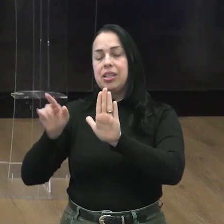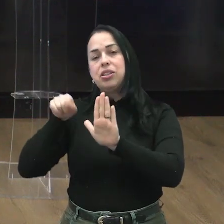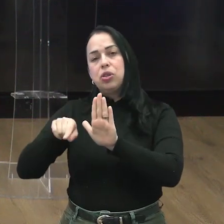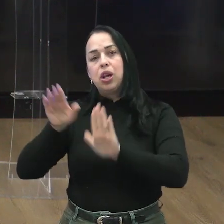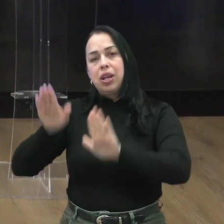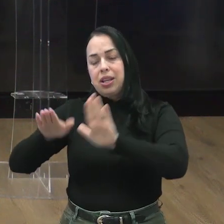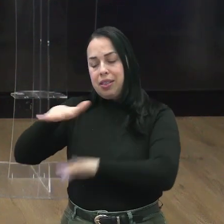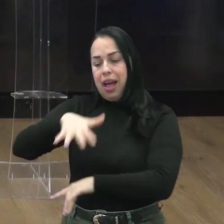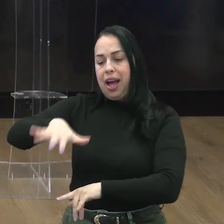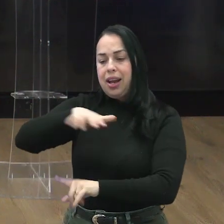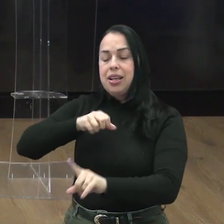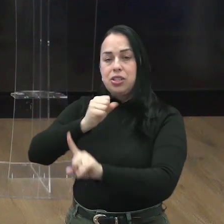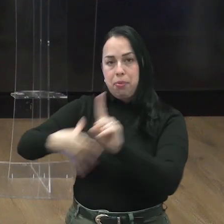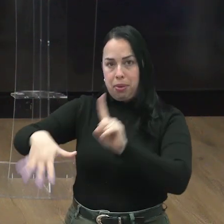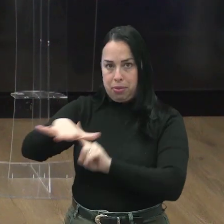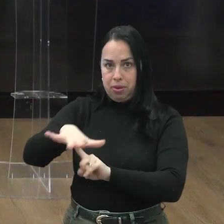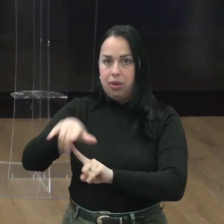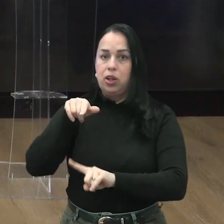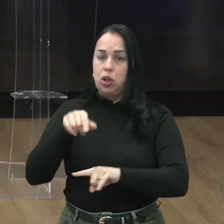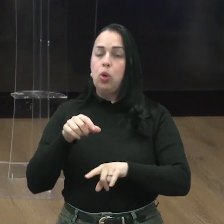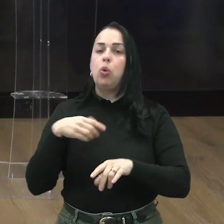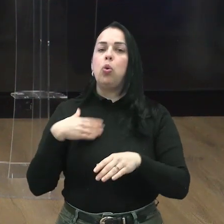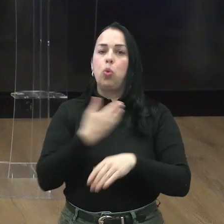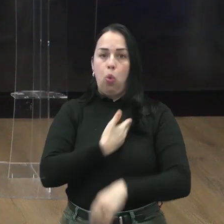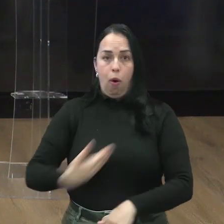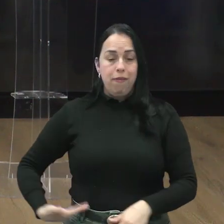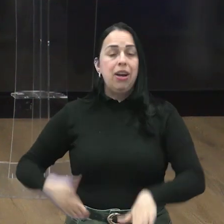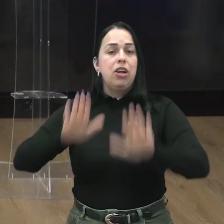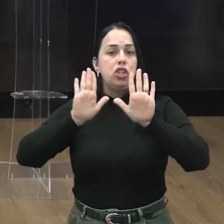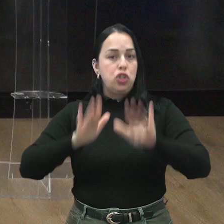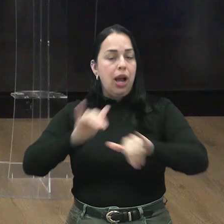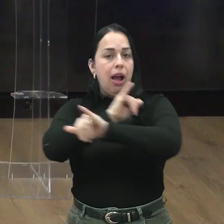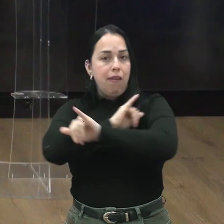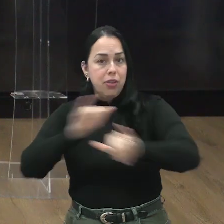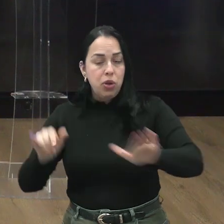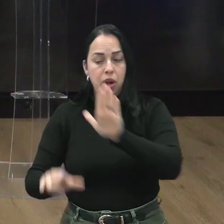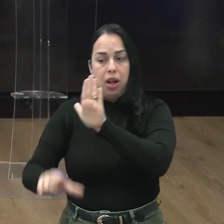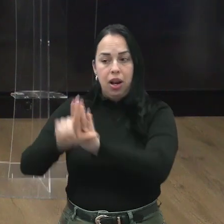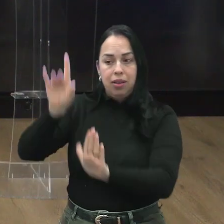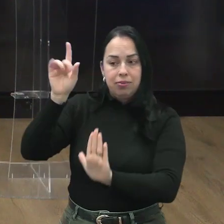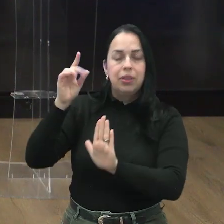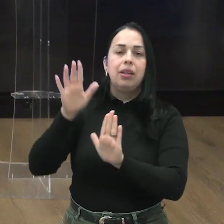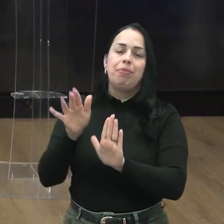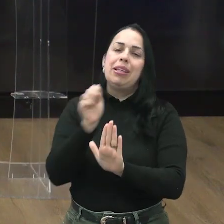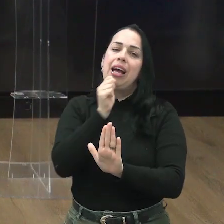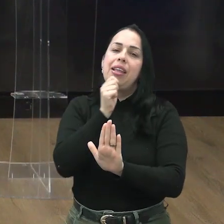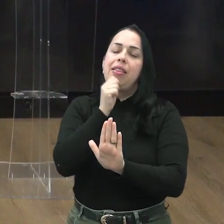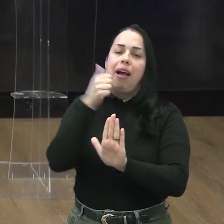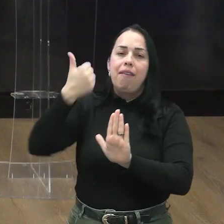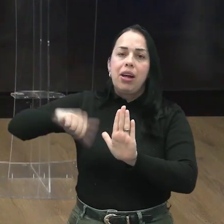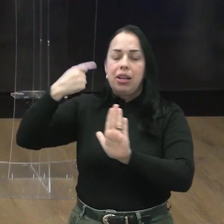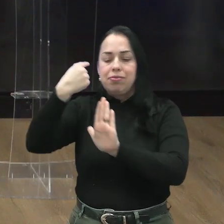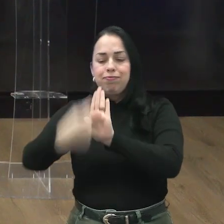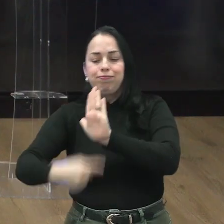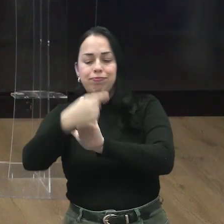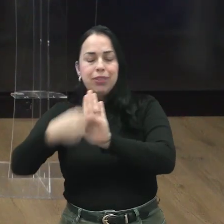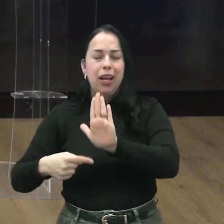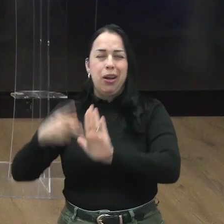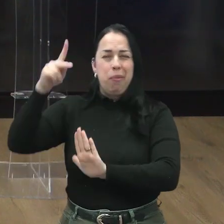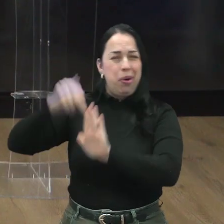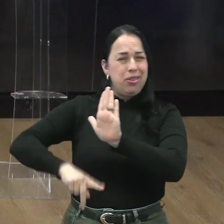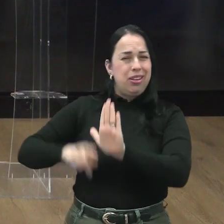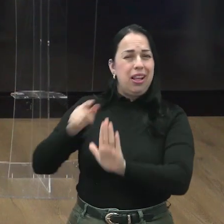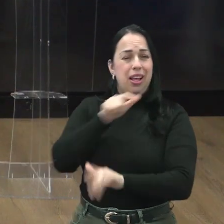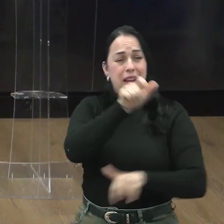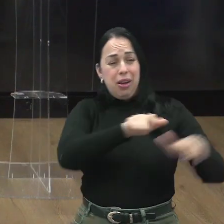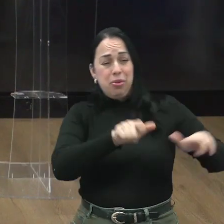licenciamento ambiental aprovada pela Câmara Federal. O governo ainda analisa se vai vetar o texto. O projeto vem sendo